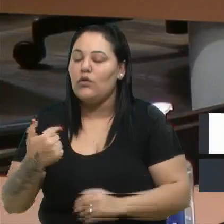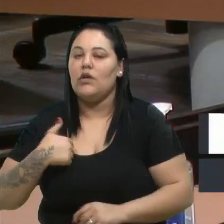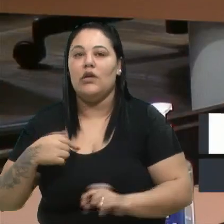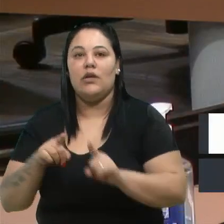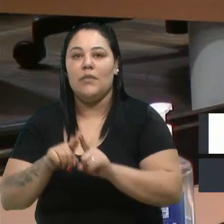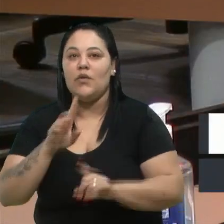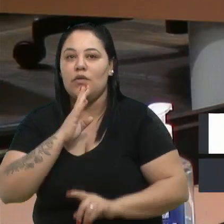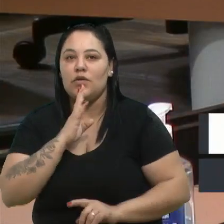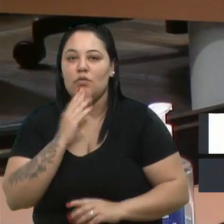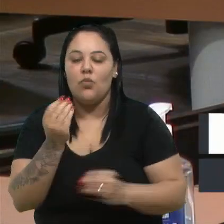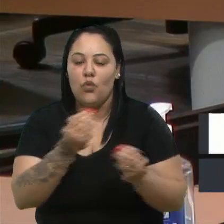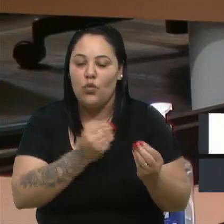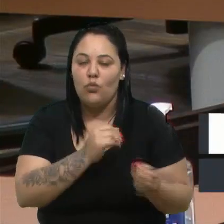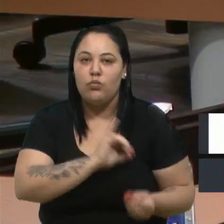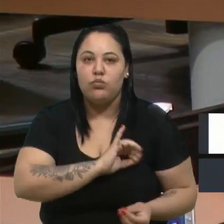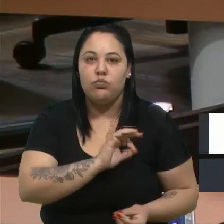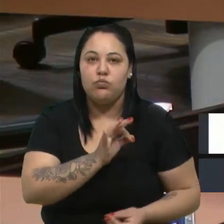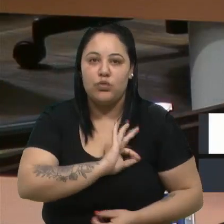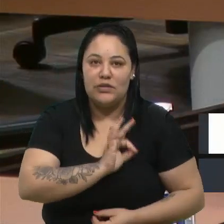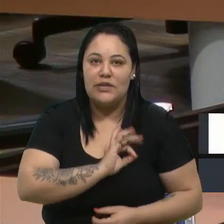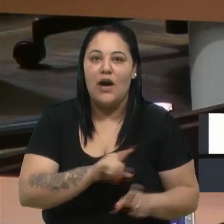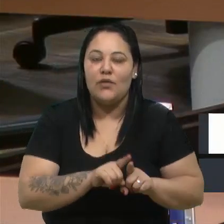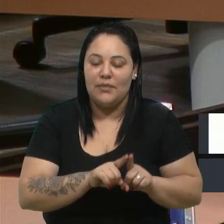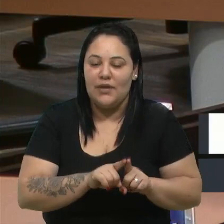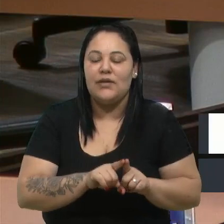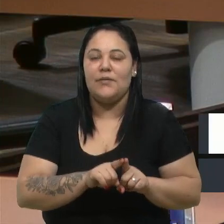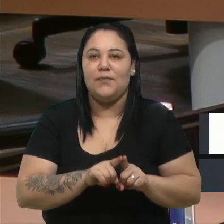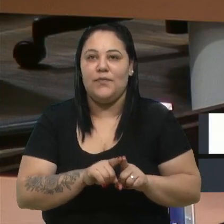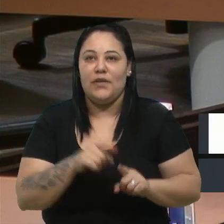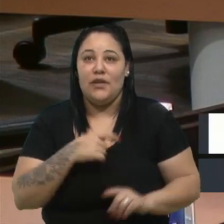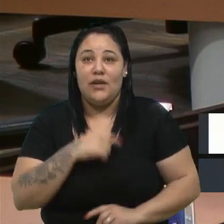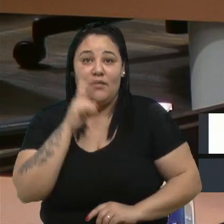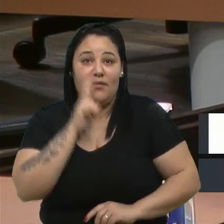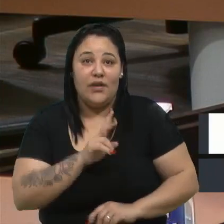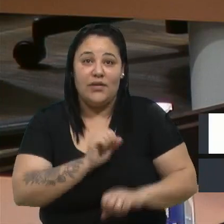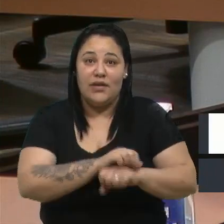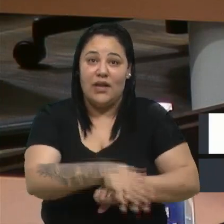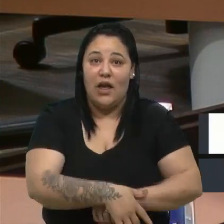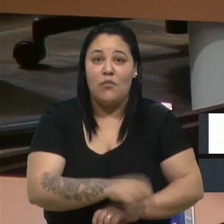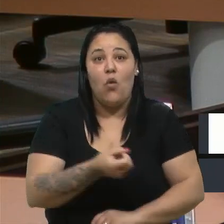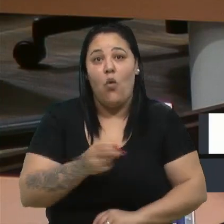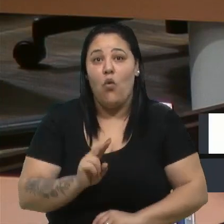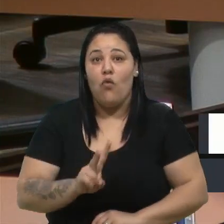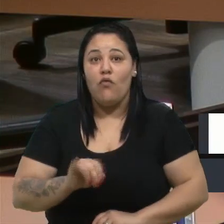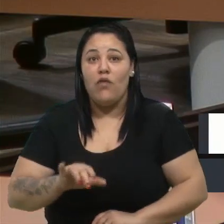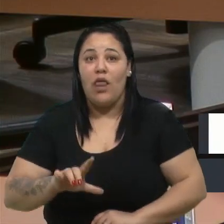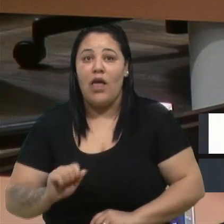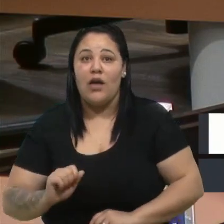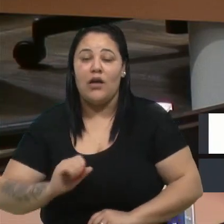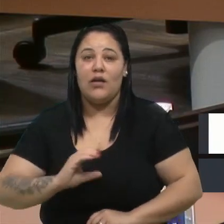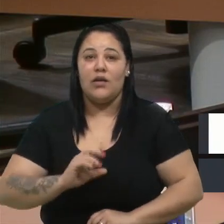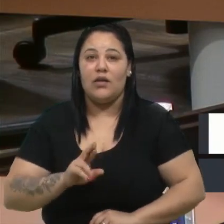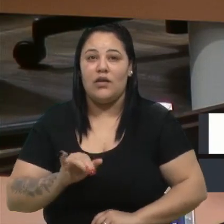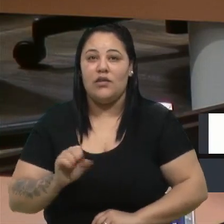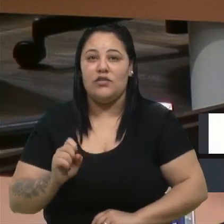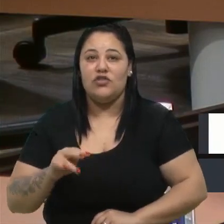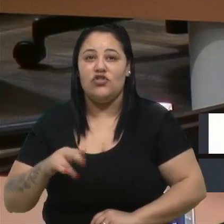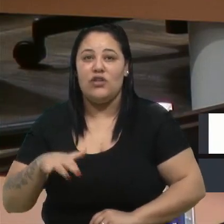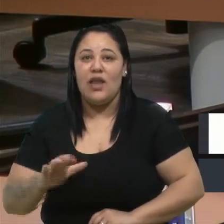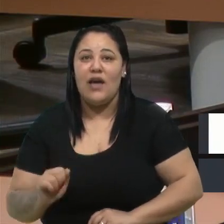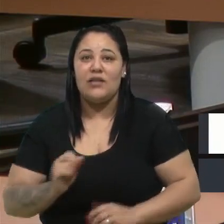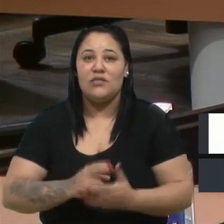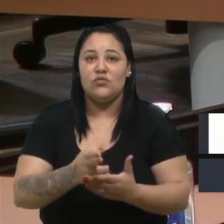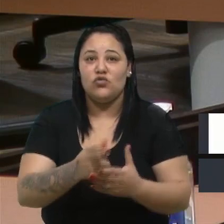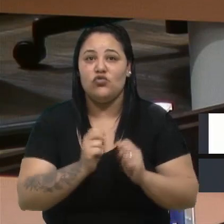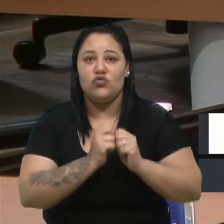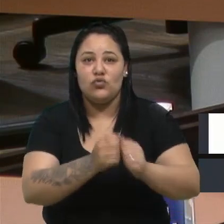policiais, que ver talvez Segalópolis ou Vila Cristina, que sempre esteve junto, tem esse